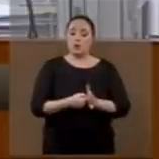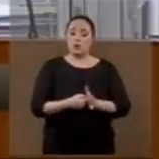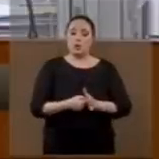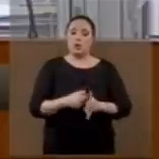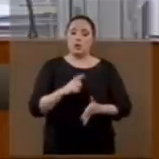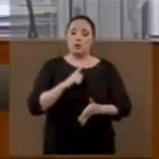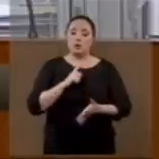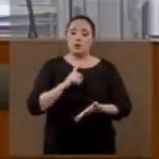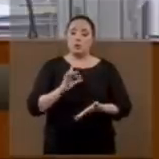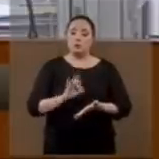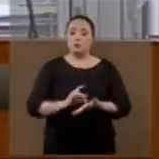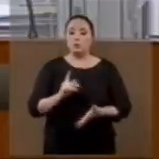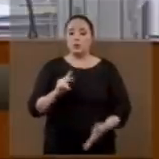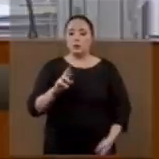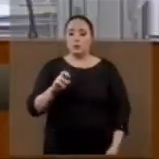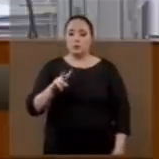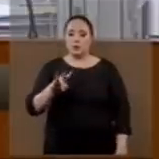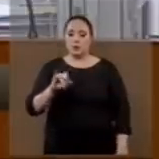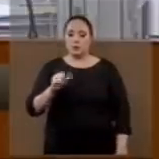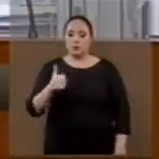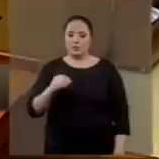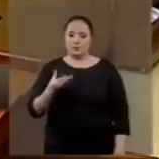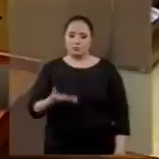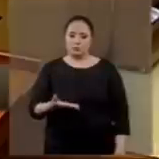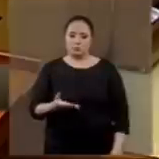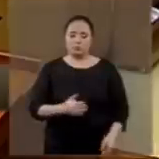realmente esta previsão.